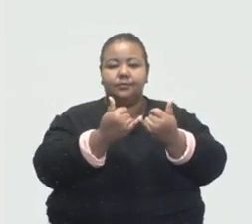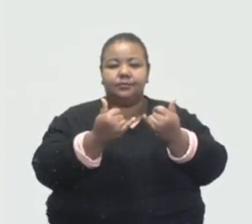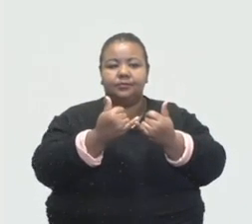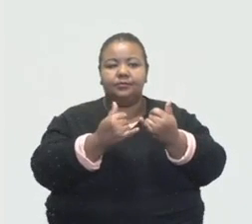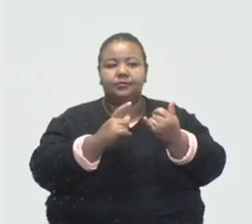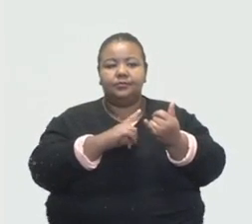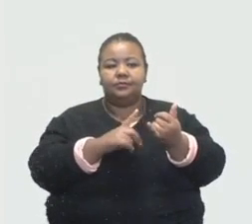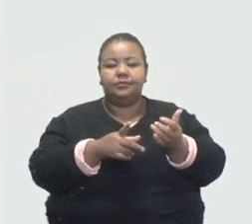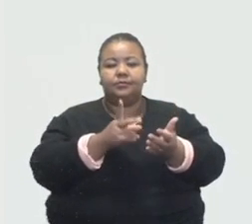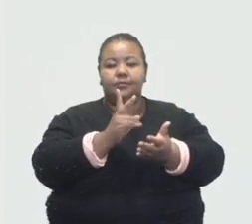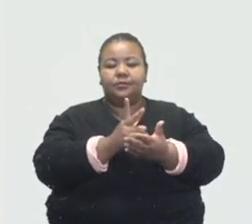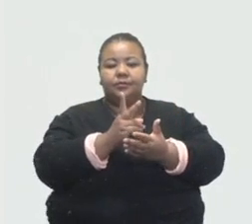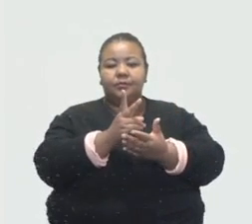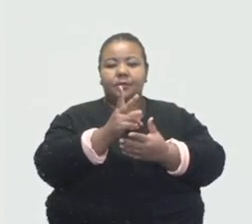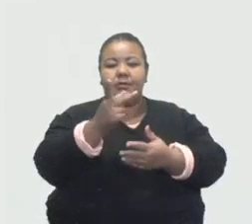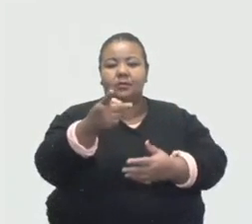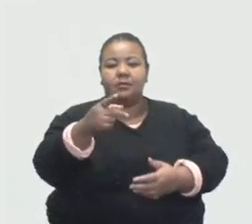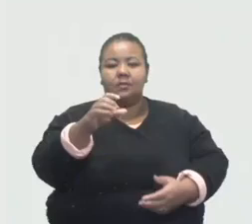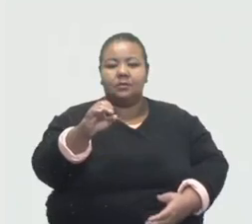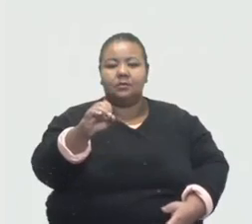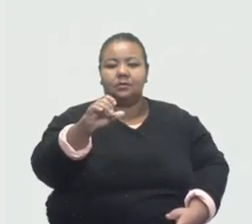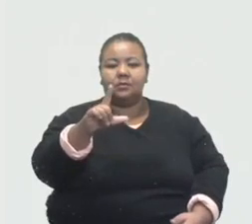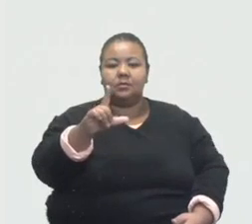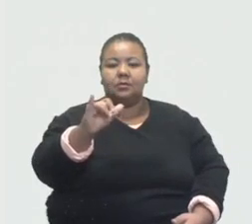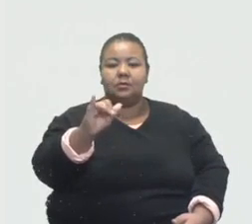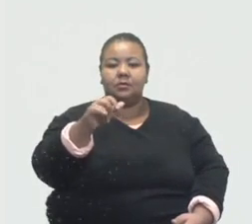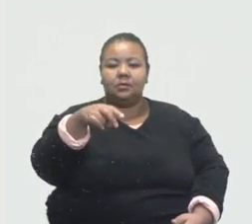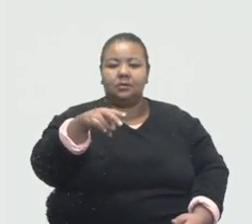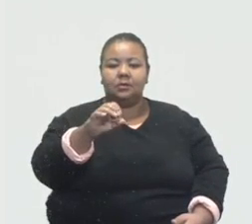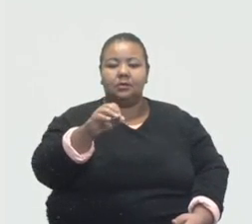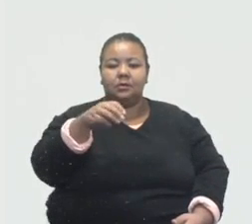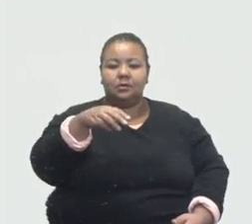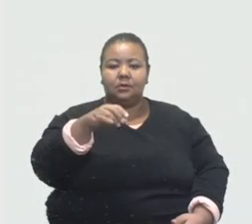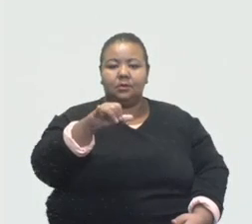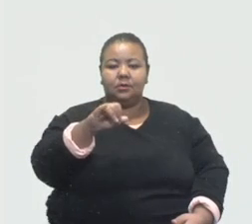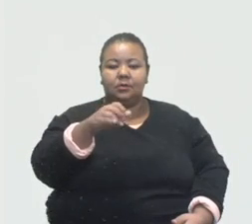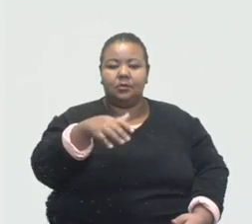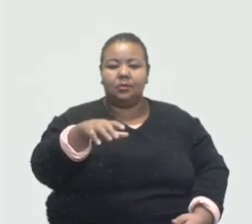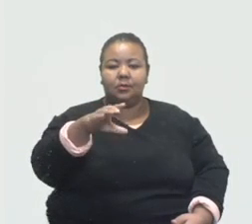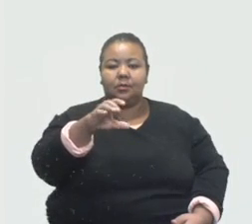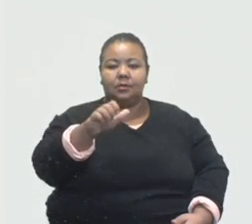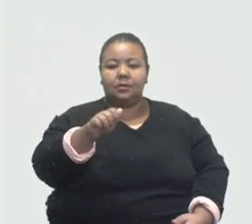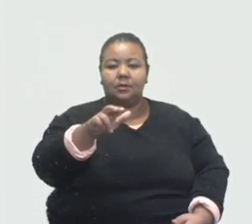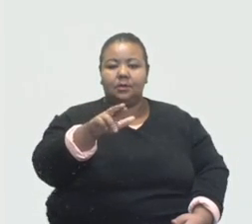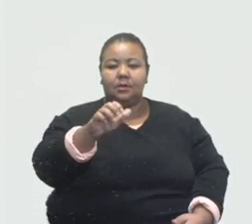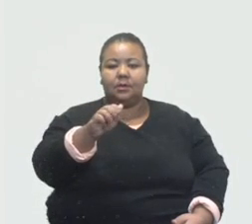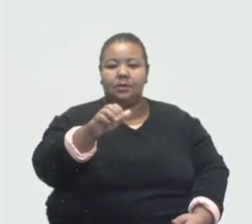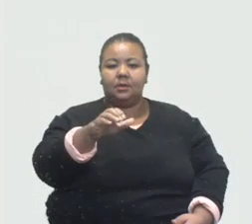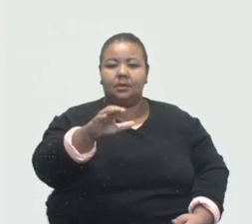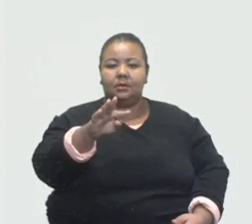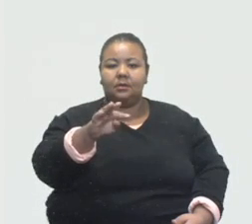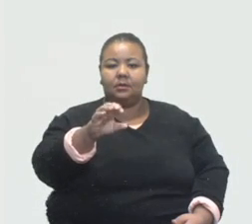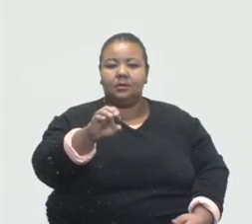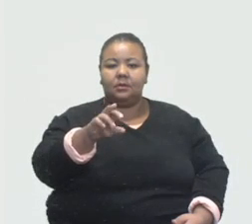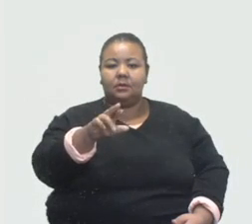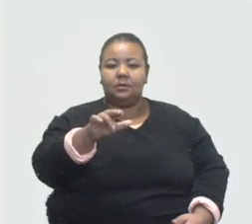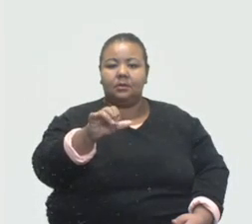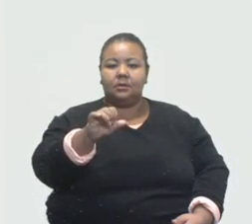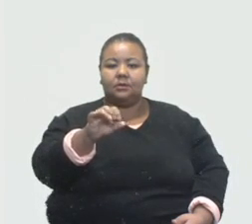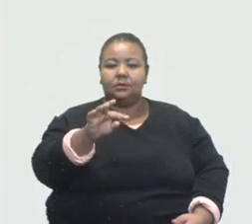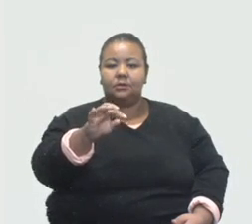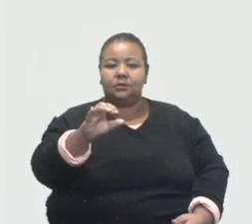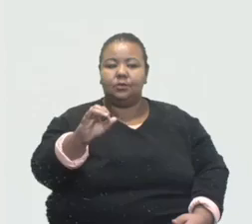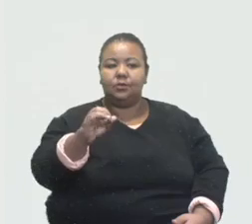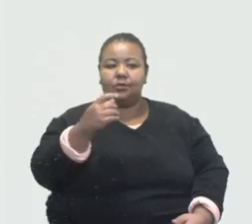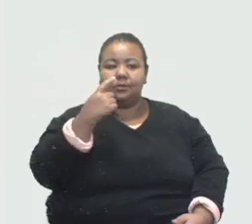o mesmo polinômio característico. Mas até agora eu vi o conceito de matriz semelhante. Mas por quê? Porque para a gente